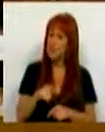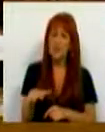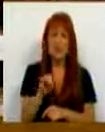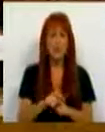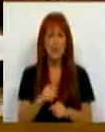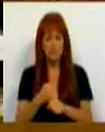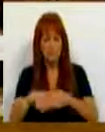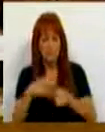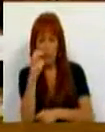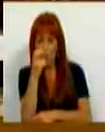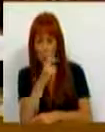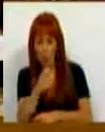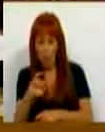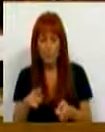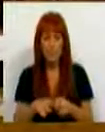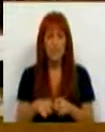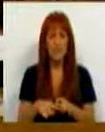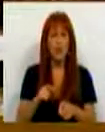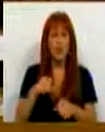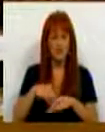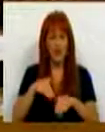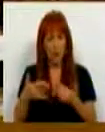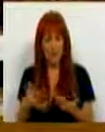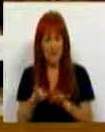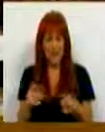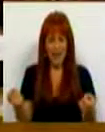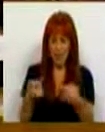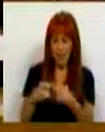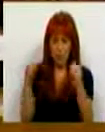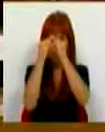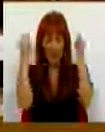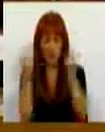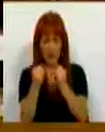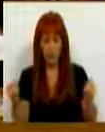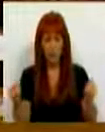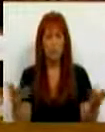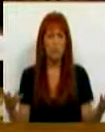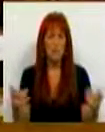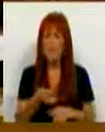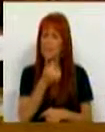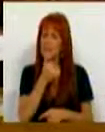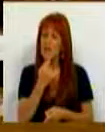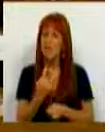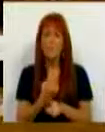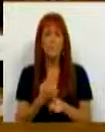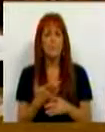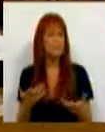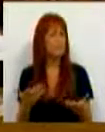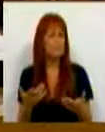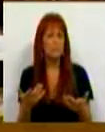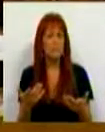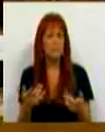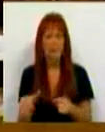área de eficiência energética e do que estamos a fazer em termos de ligações internacionais, medidas